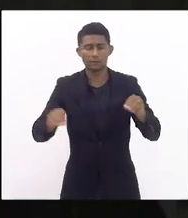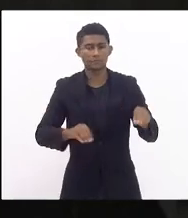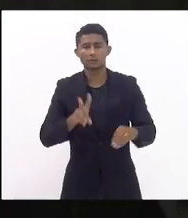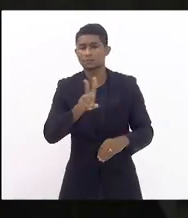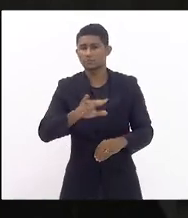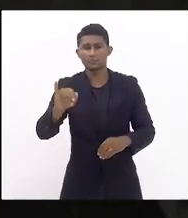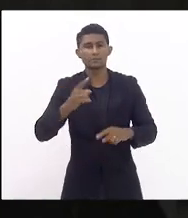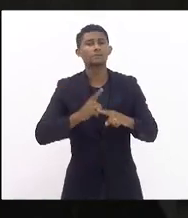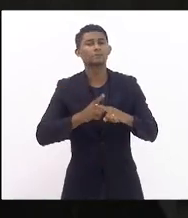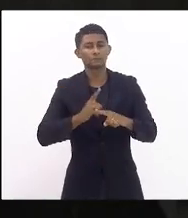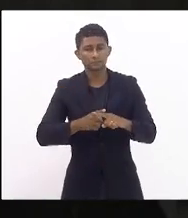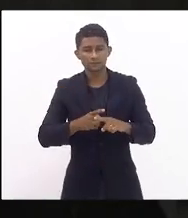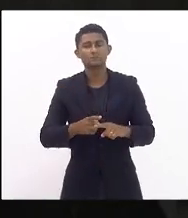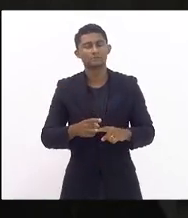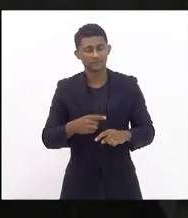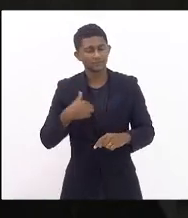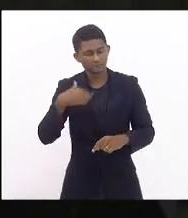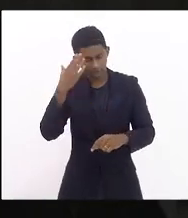filiações ocorrerão